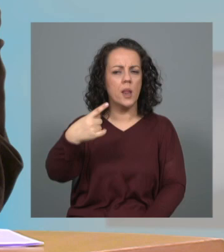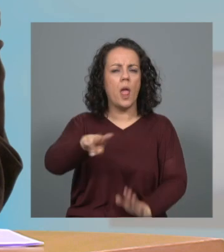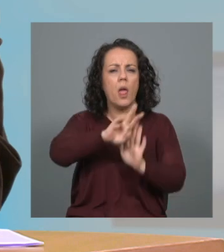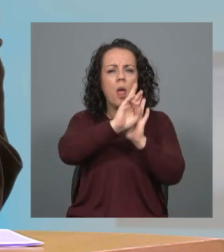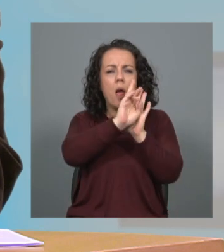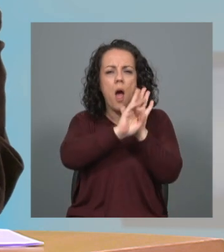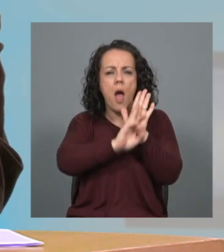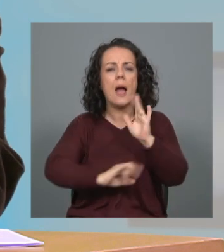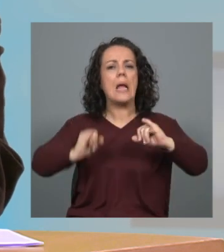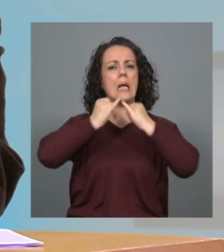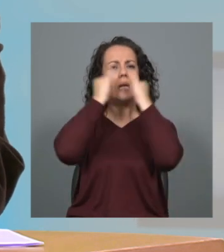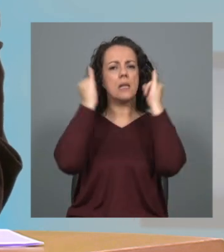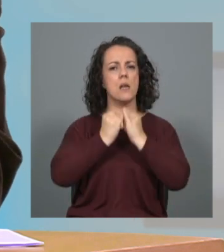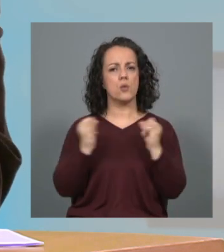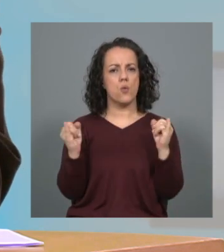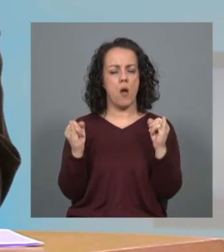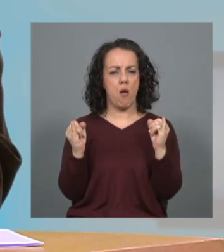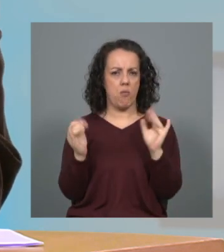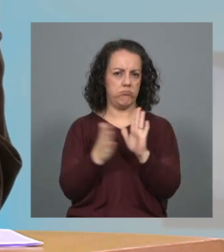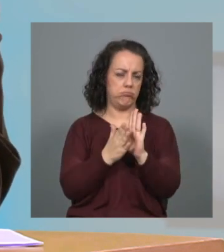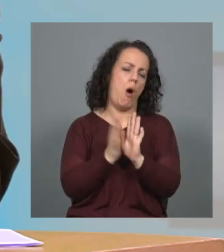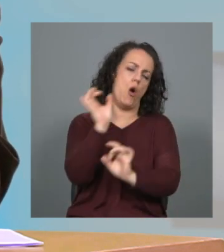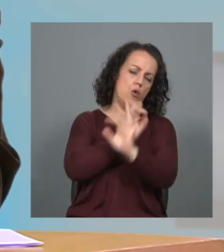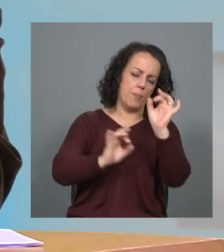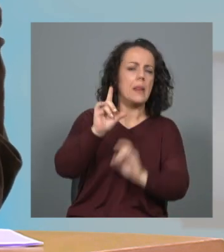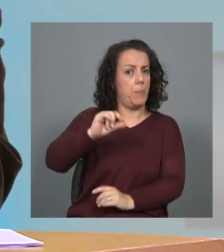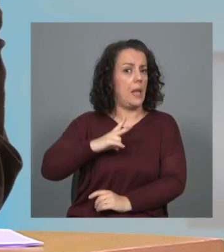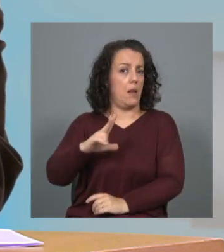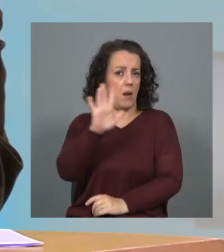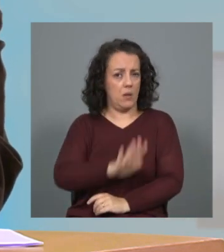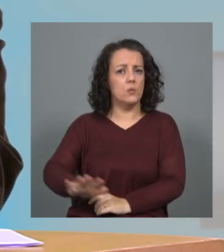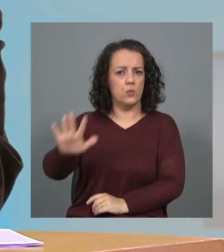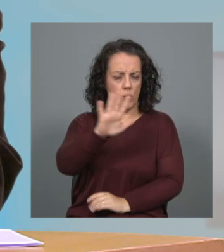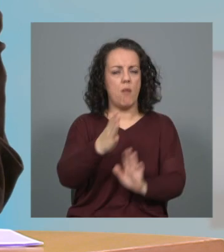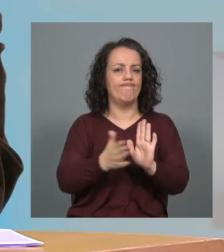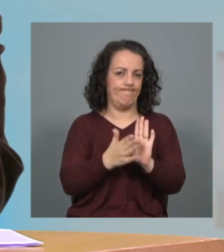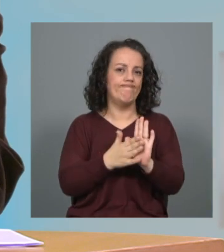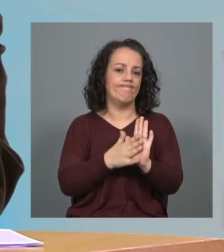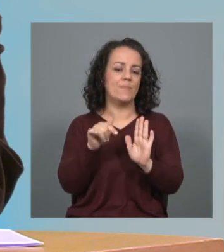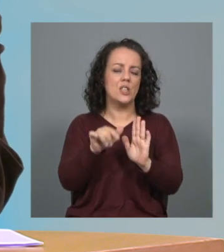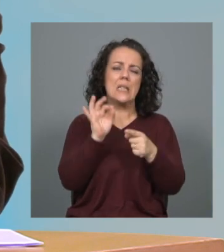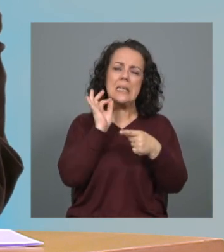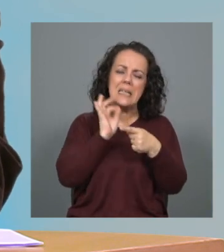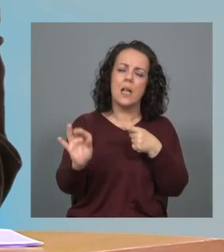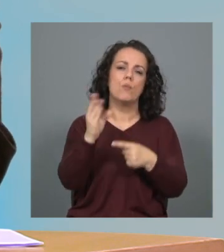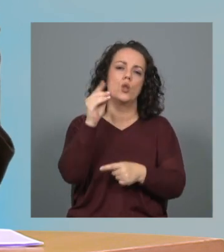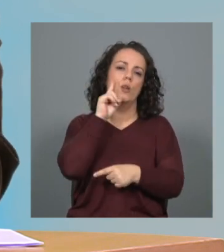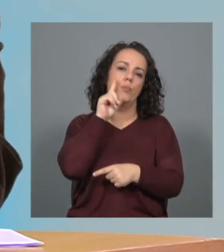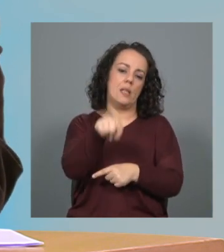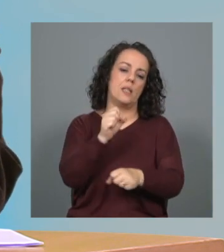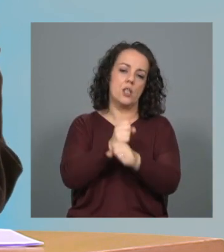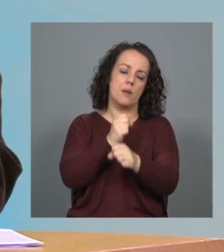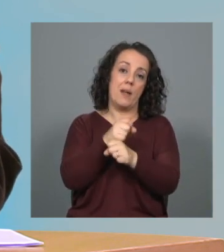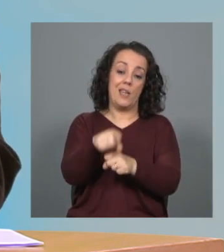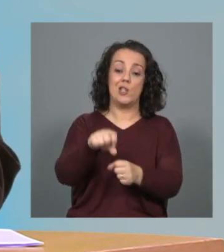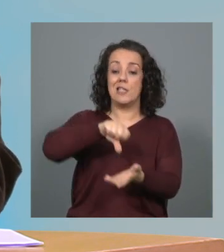a nível internacional, europeu e nacional, e, portanto, esse é um critério muito importante no trabalho que, como centro universitário